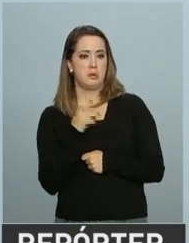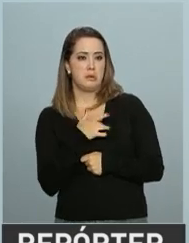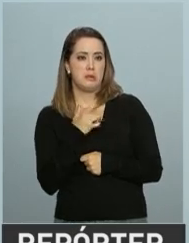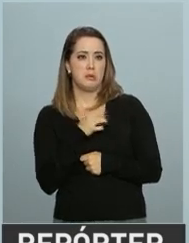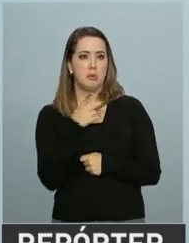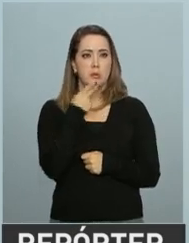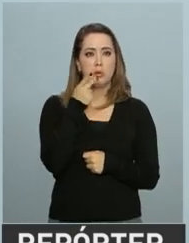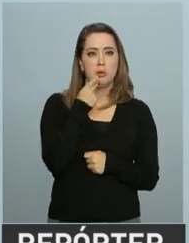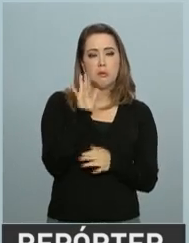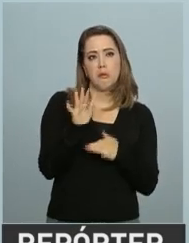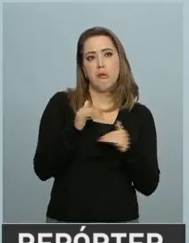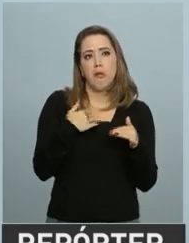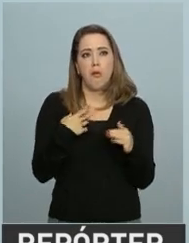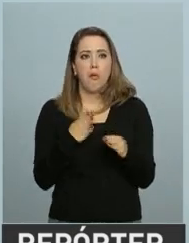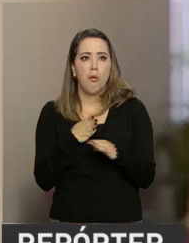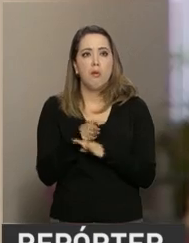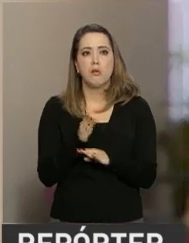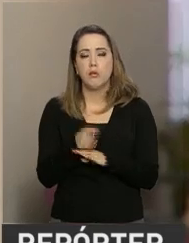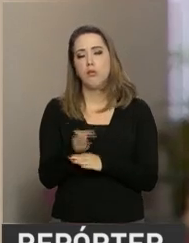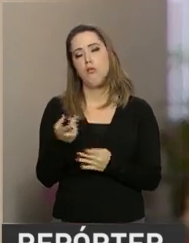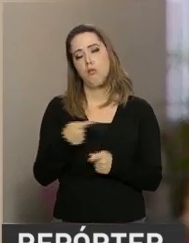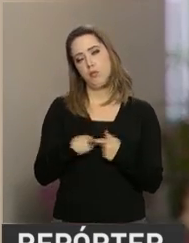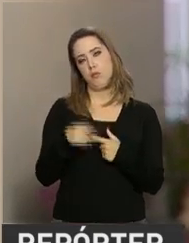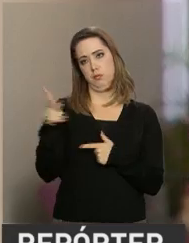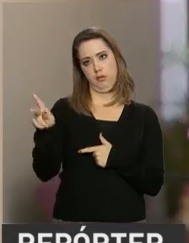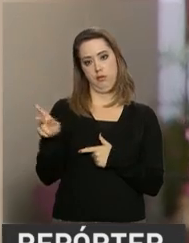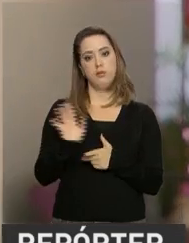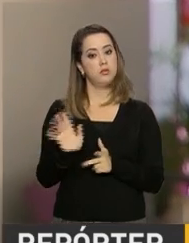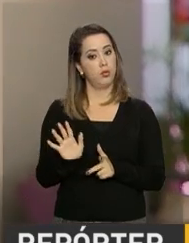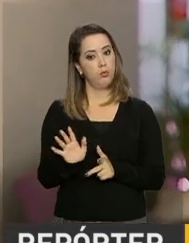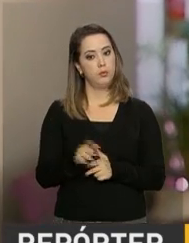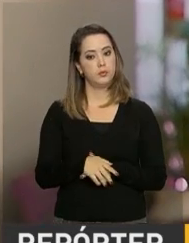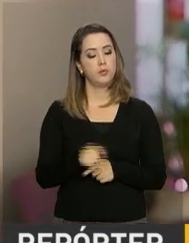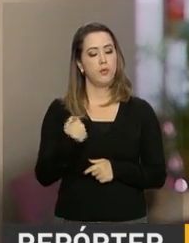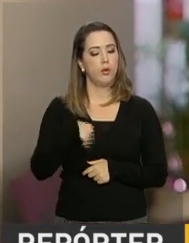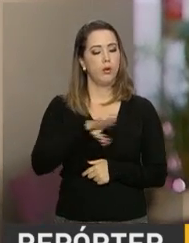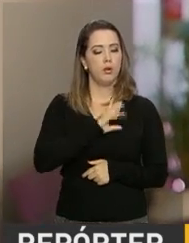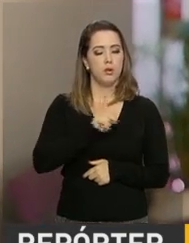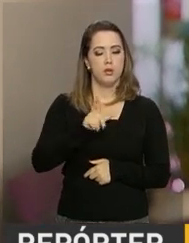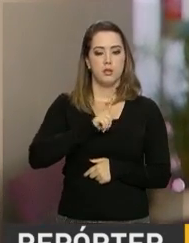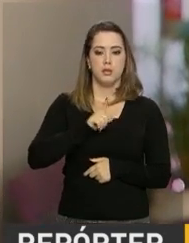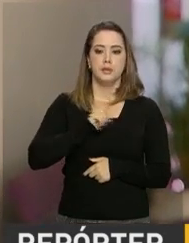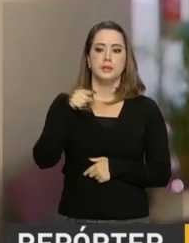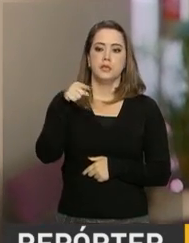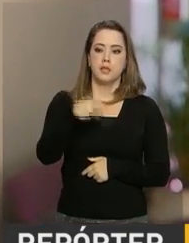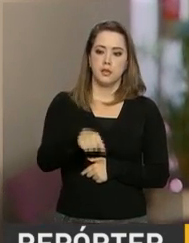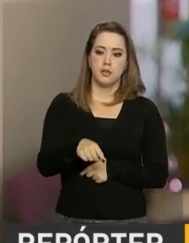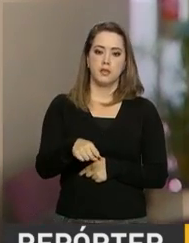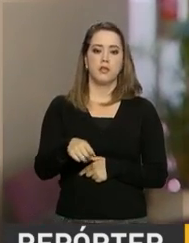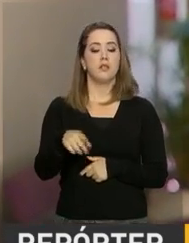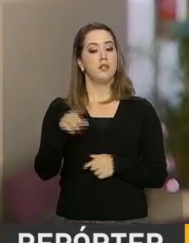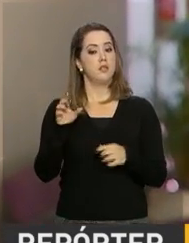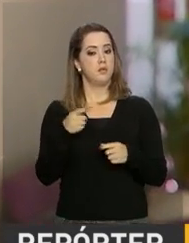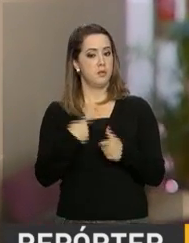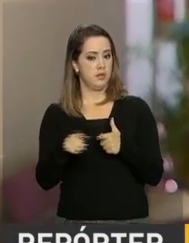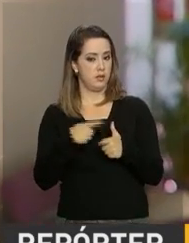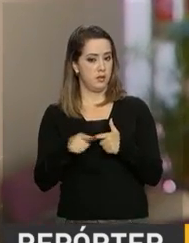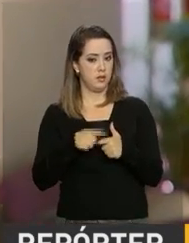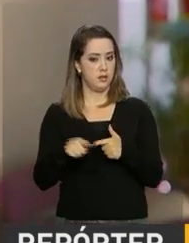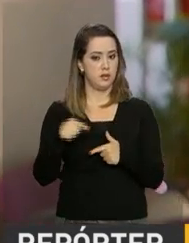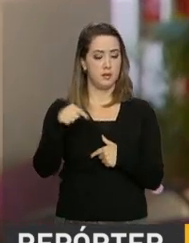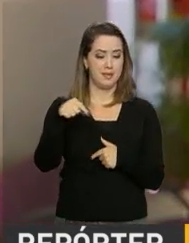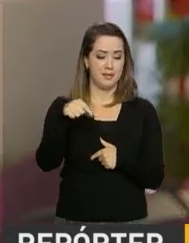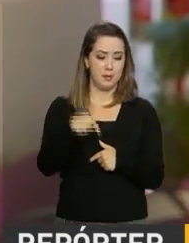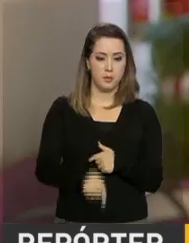preconceito em se envolver diretamente nós temos esse caso Por exemplo agora dos feminist íos no DF os que aconteceram esse